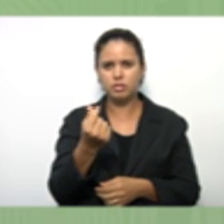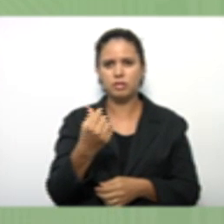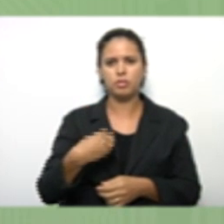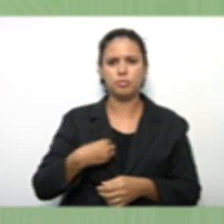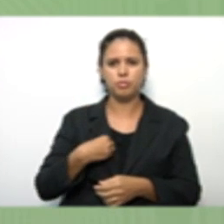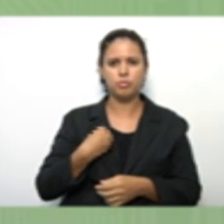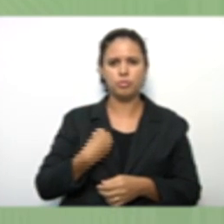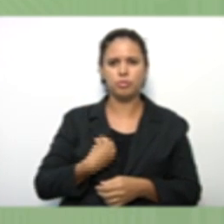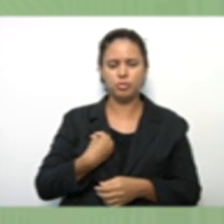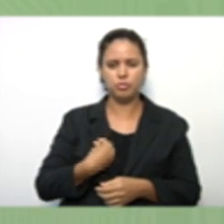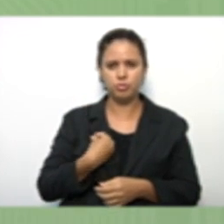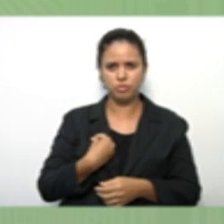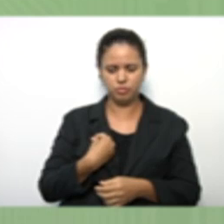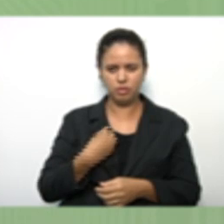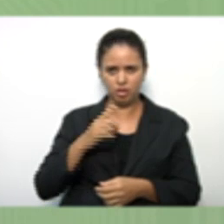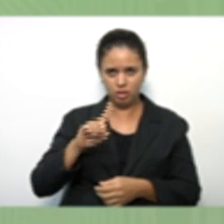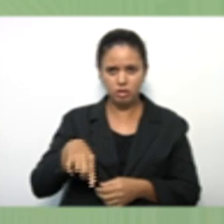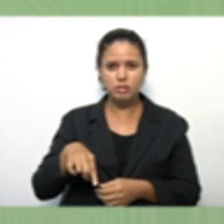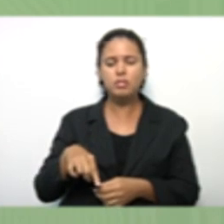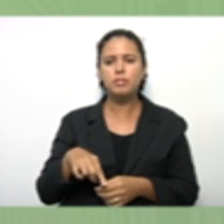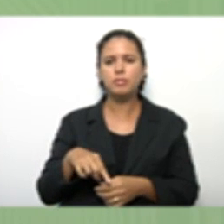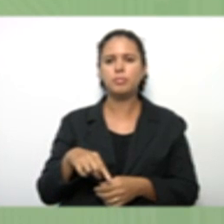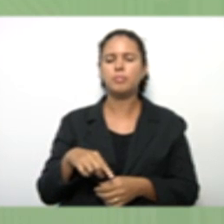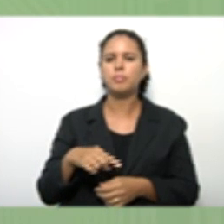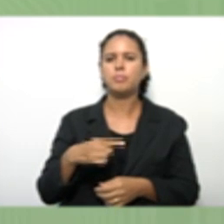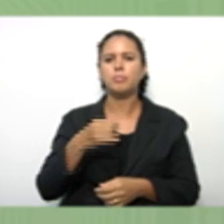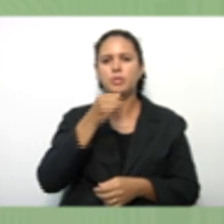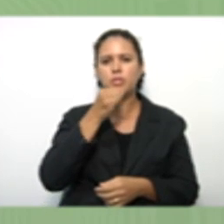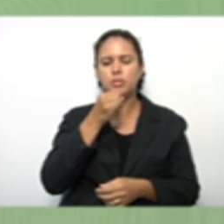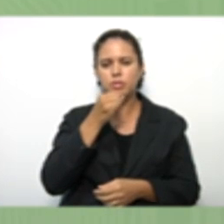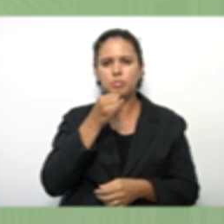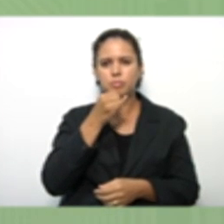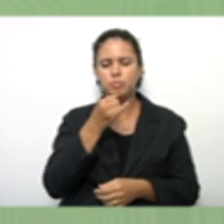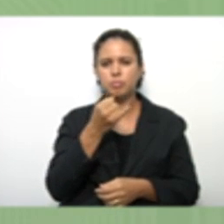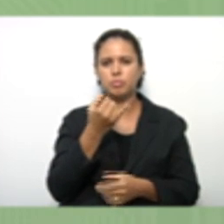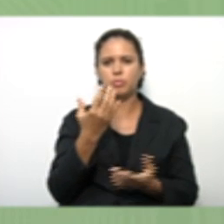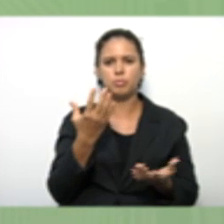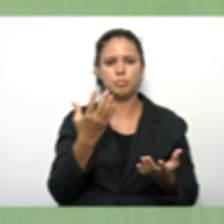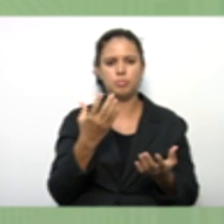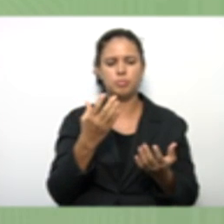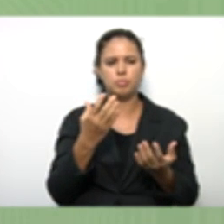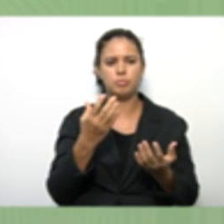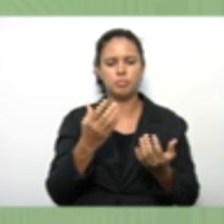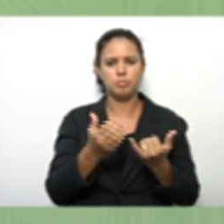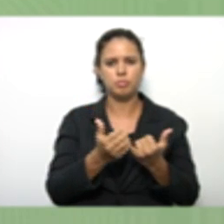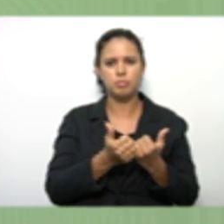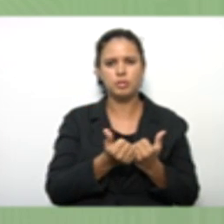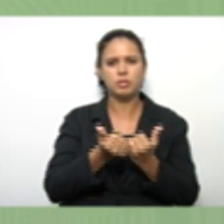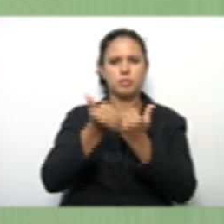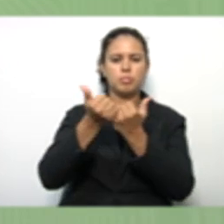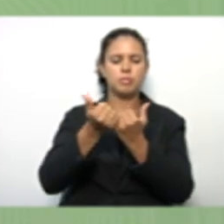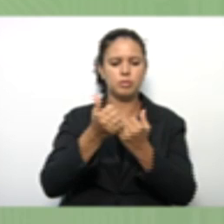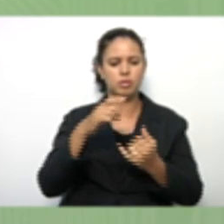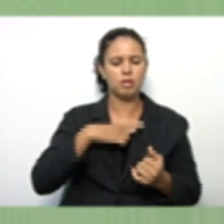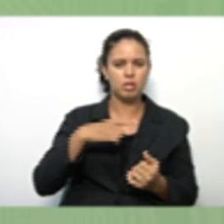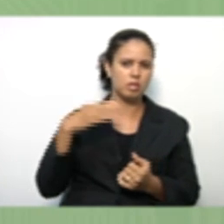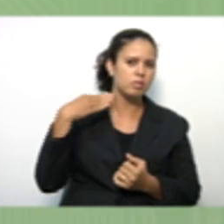aqueles bens numerários que o professor Aloy tem lá no banco, que é objeto de estudo da